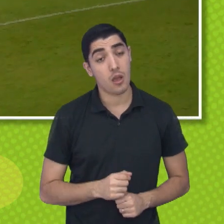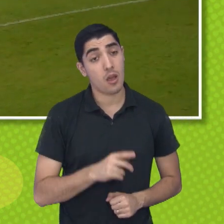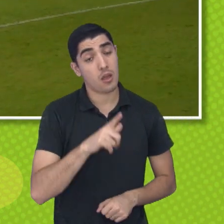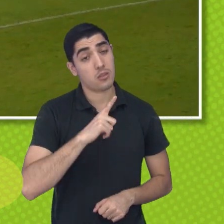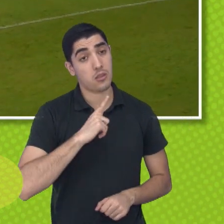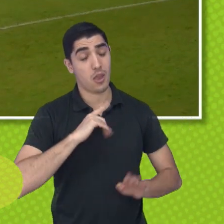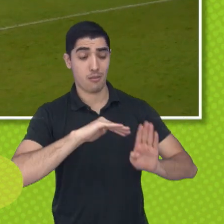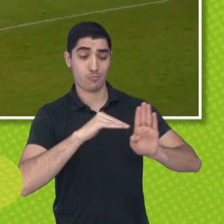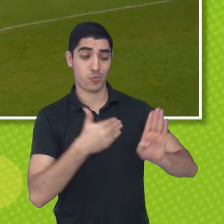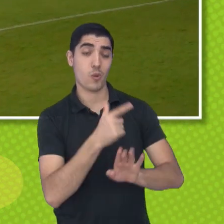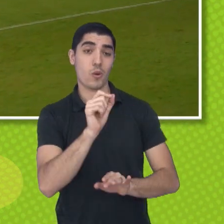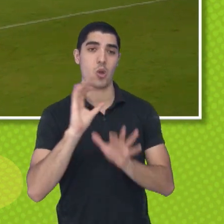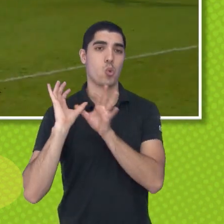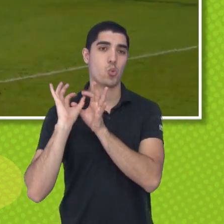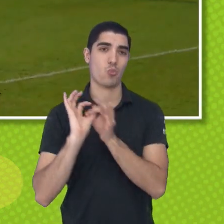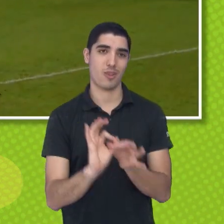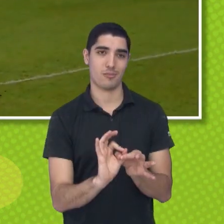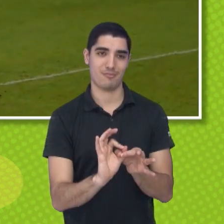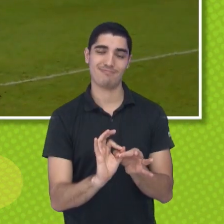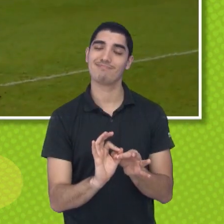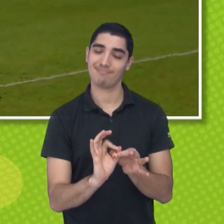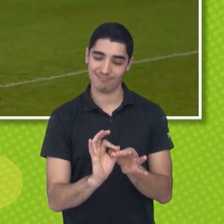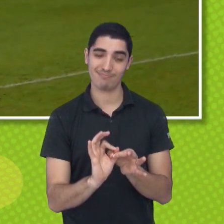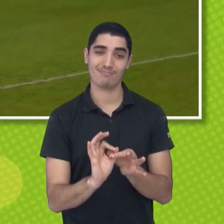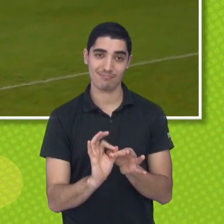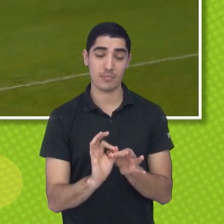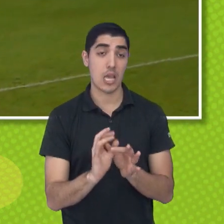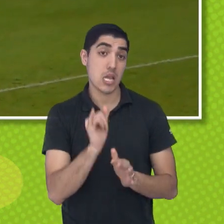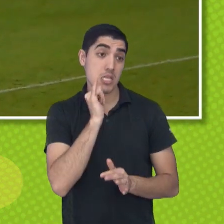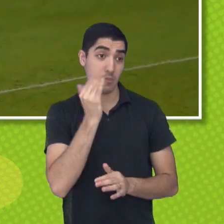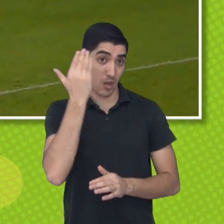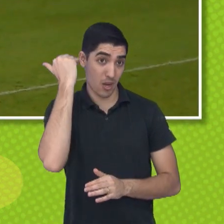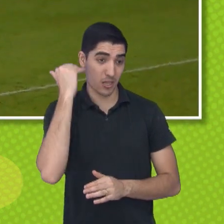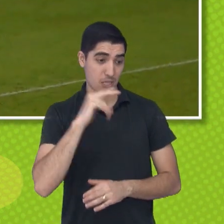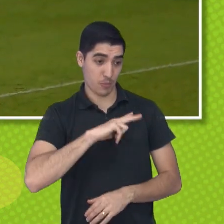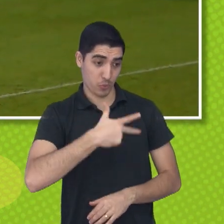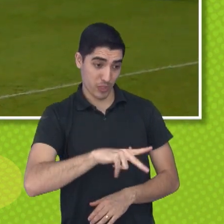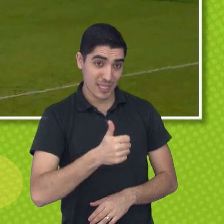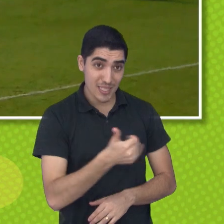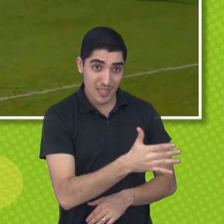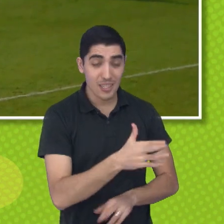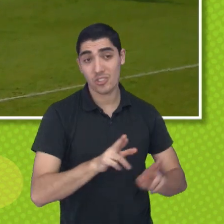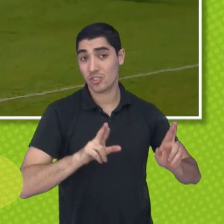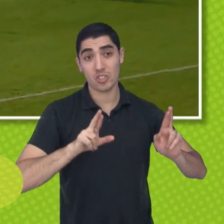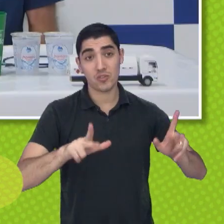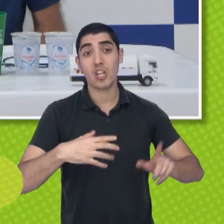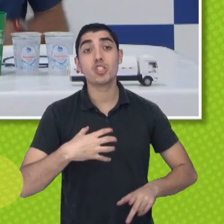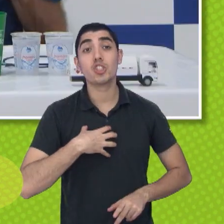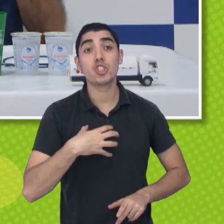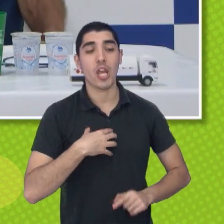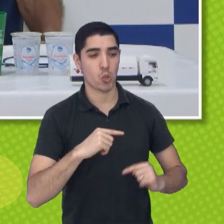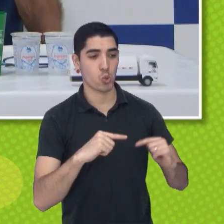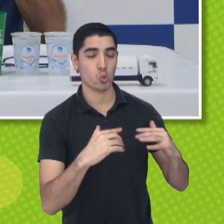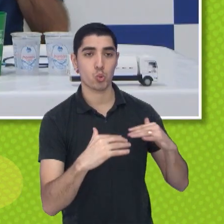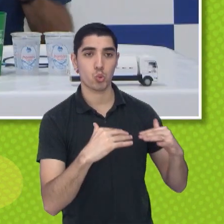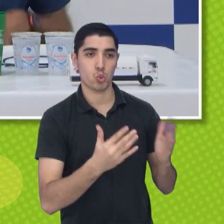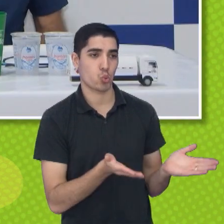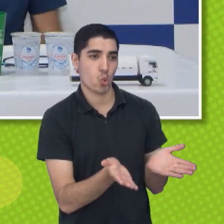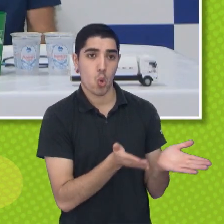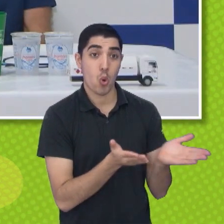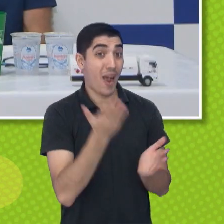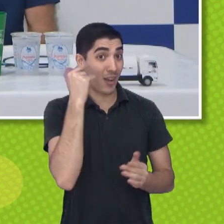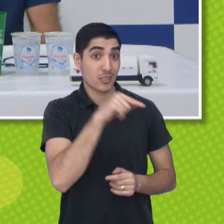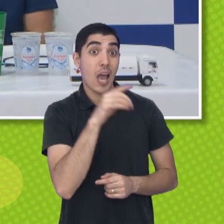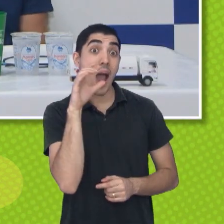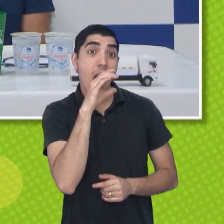disso, né? A Santista jogava de uma forma um pouco diferente do São José. A gente tinha uma transição rápida